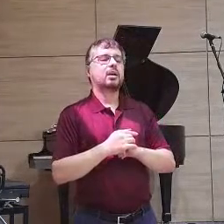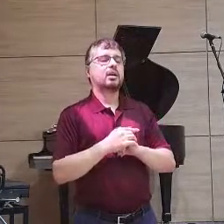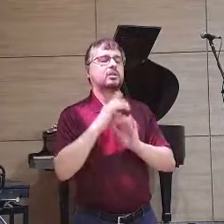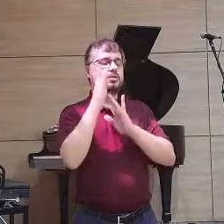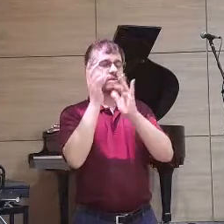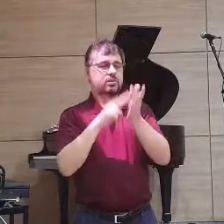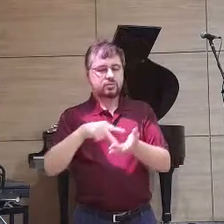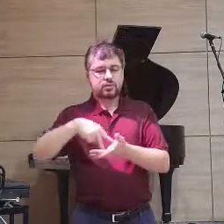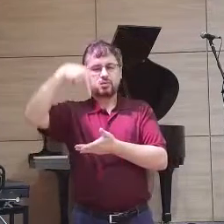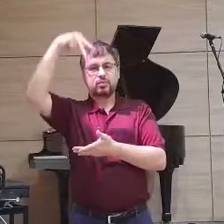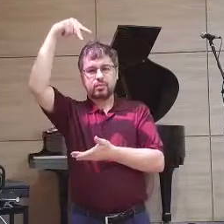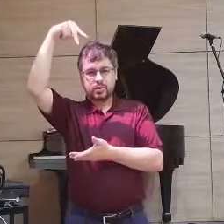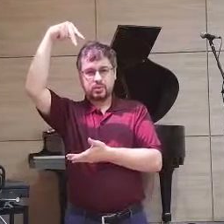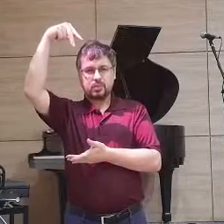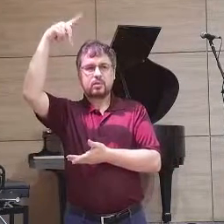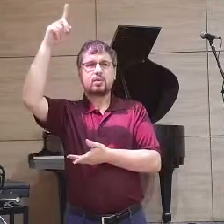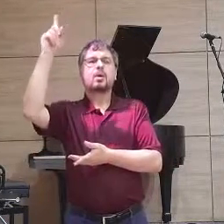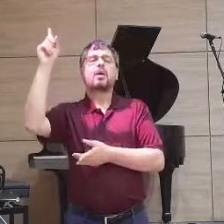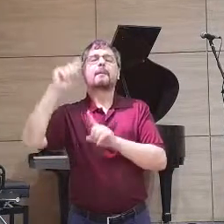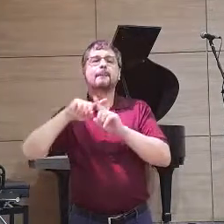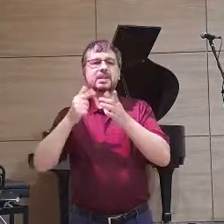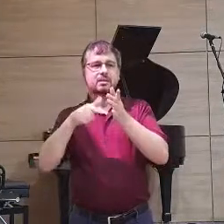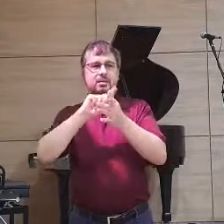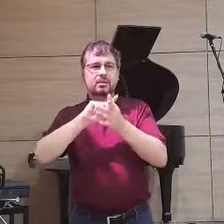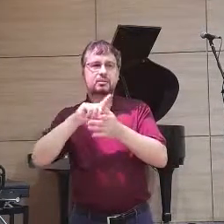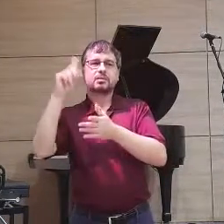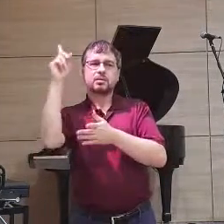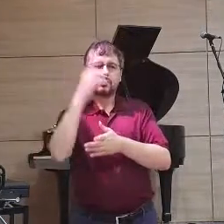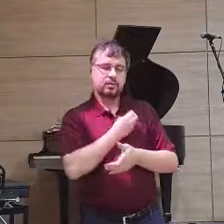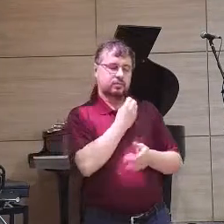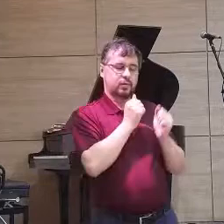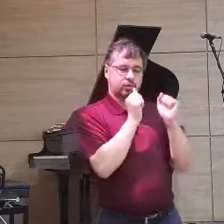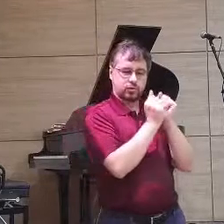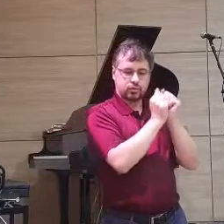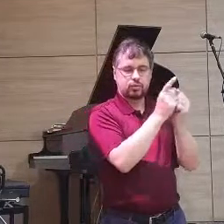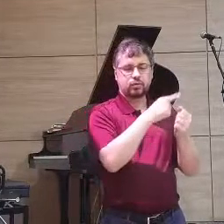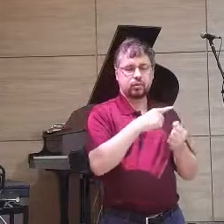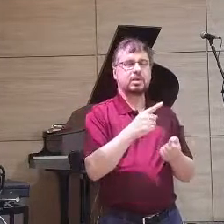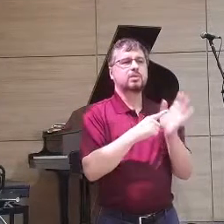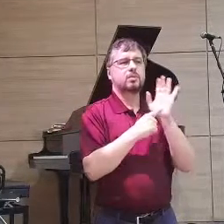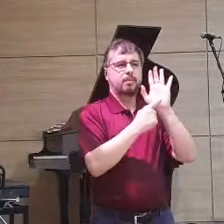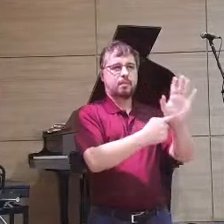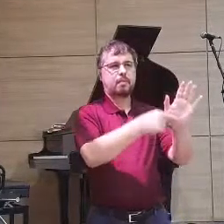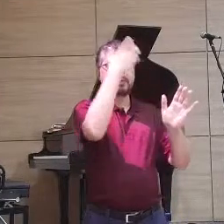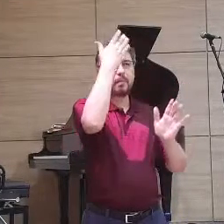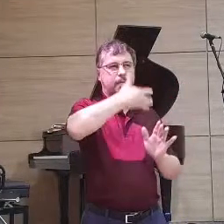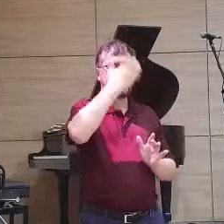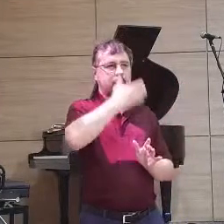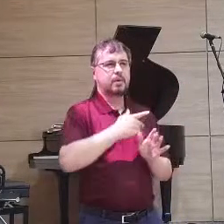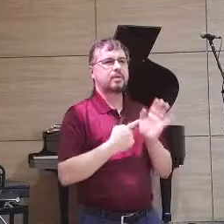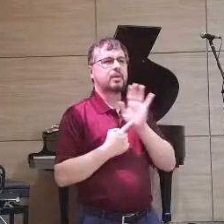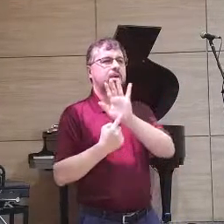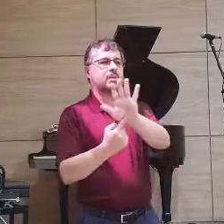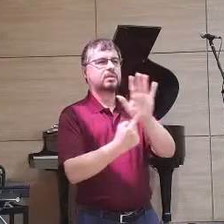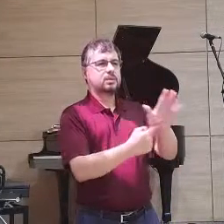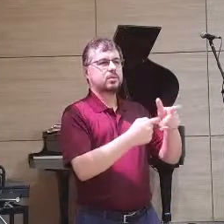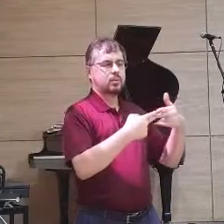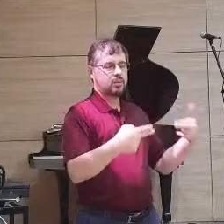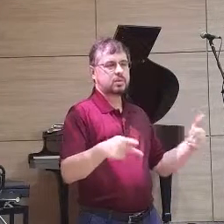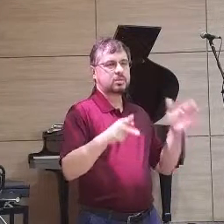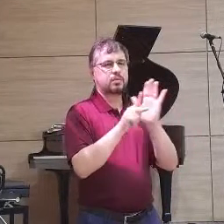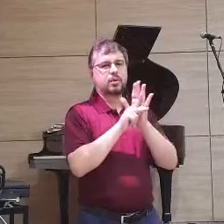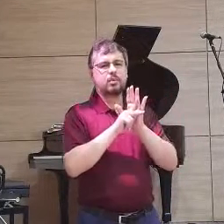voltou a estes Vivo e com provas incontestáveis apresentando eles coisas concernentes ao reino de